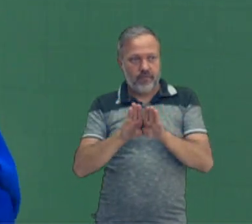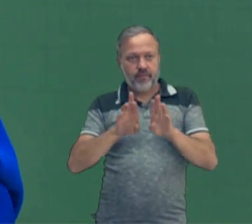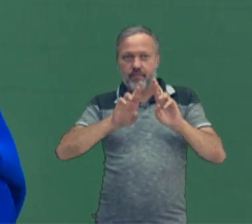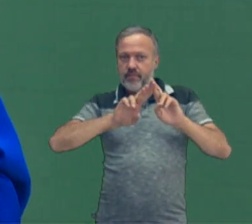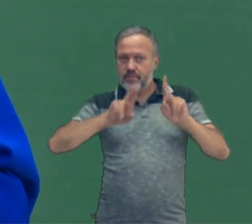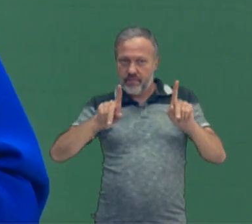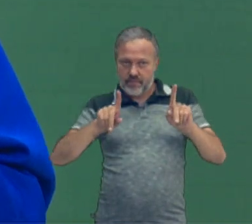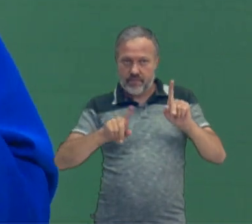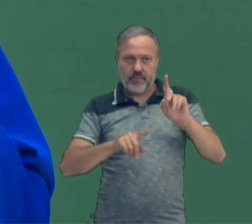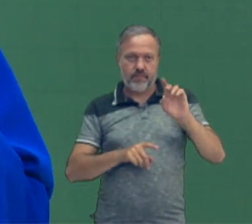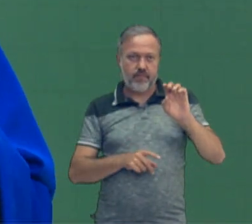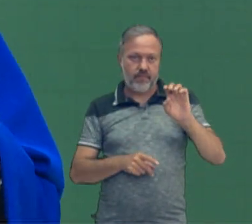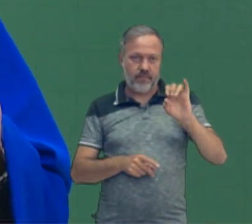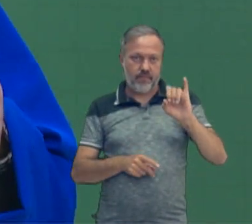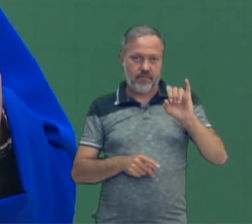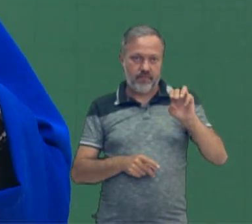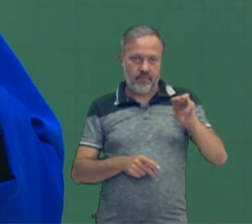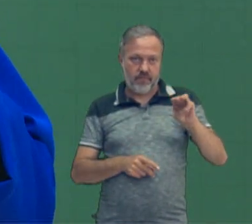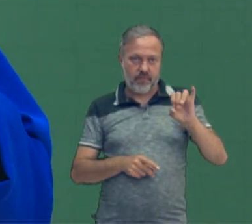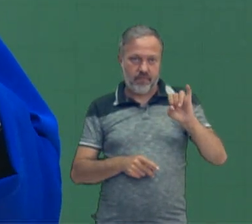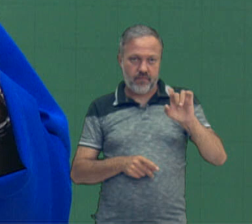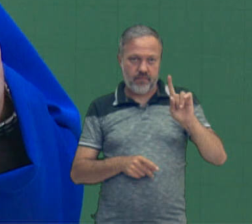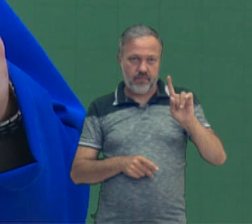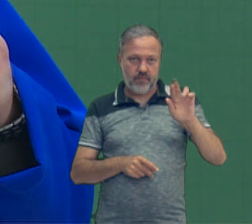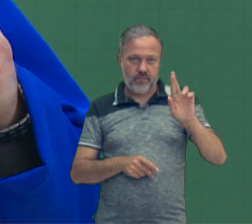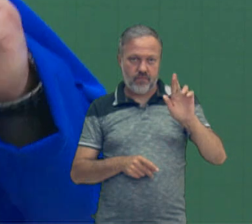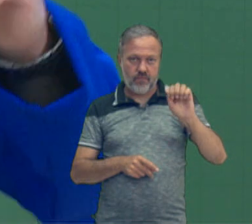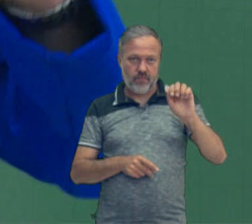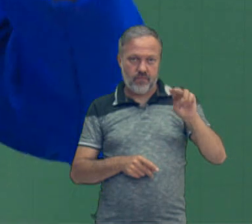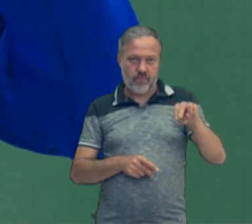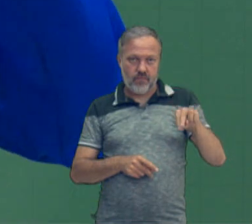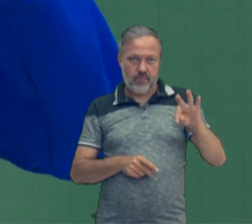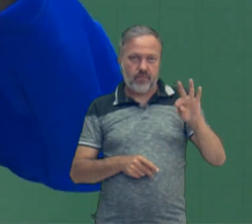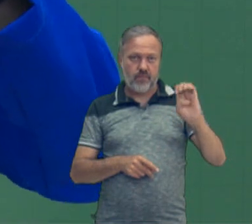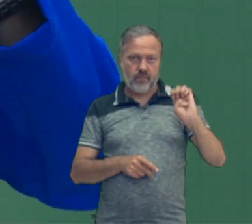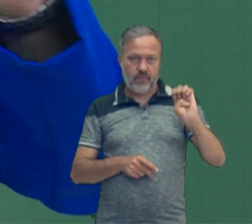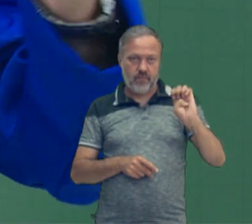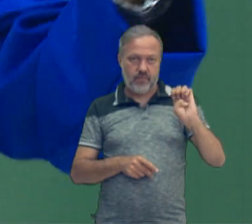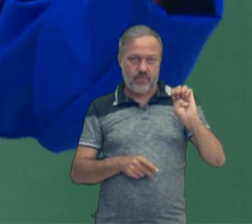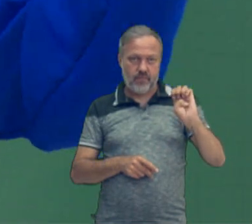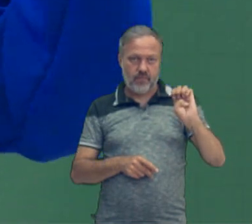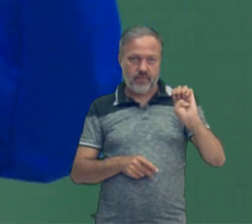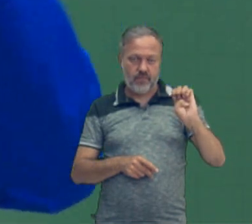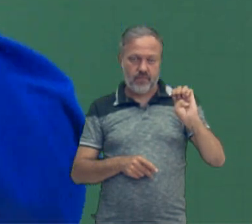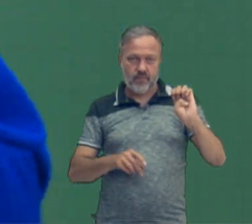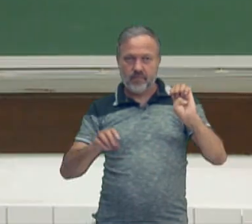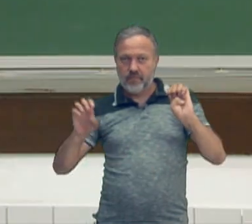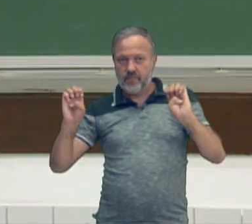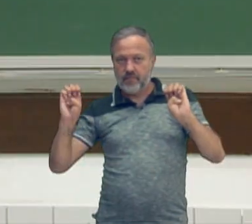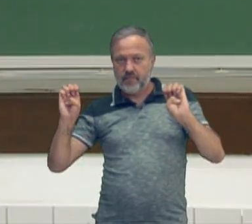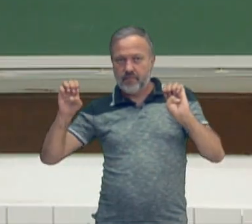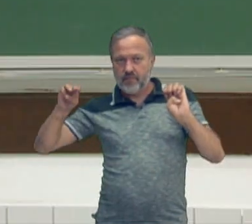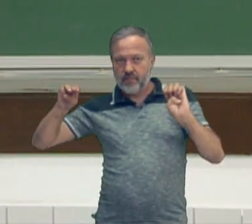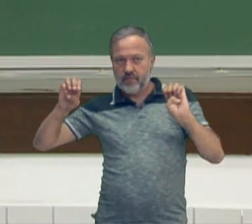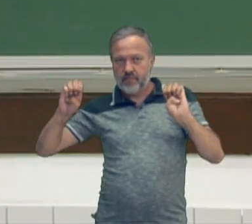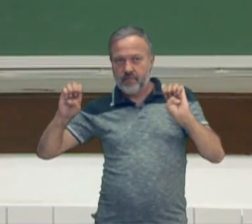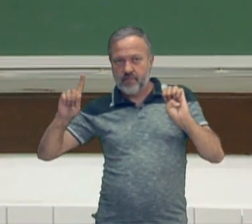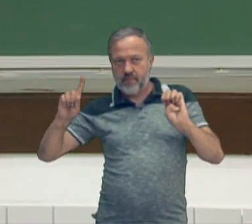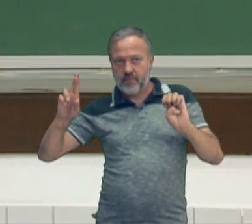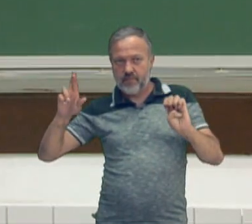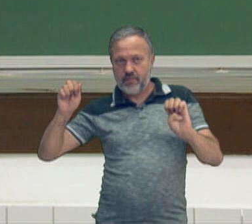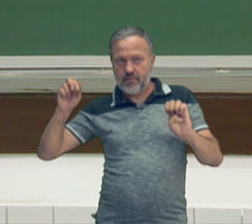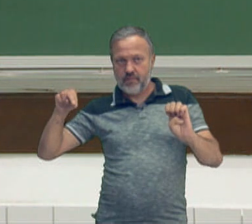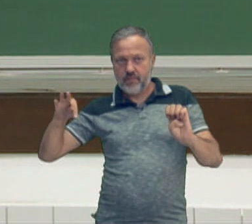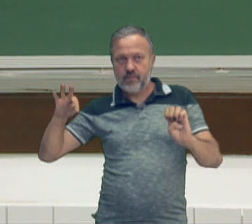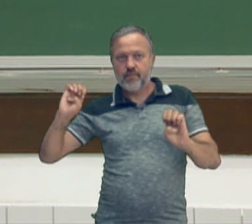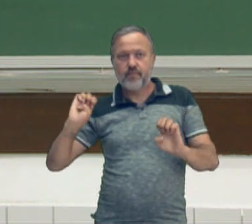imigrante e emigrante. Imigrante, aquele que... Imigrante, aquele que chega. E